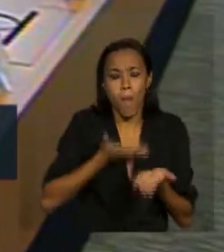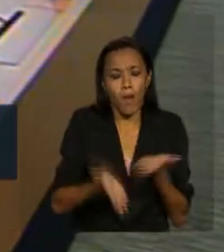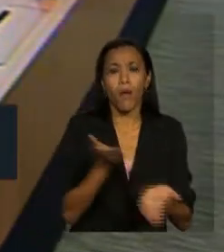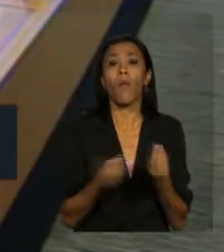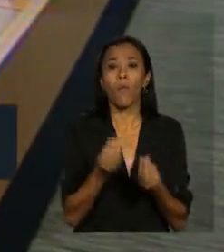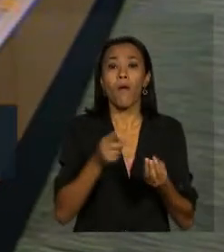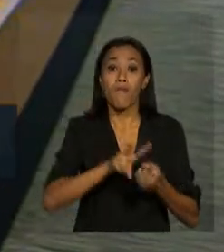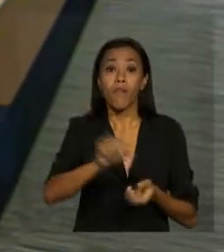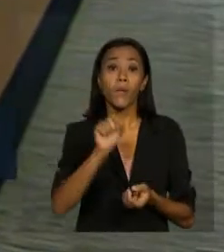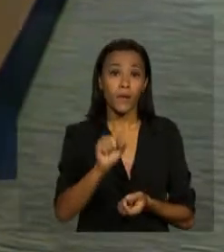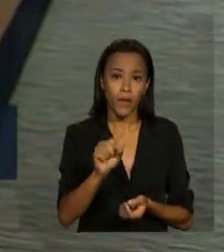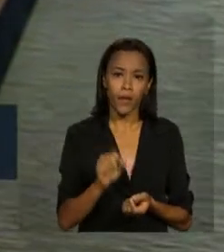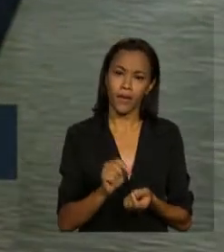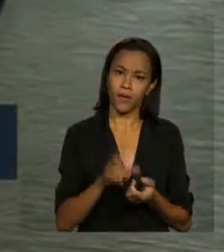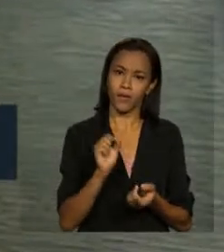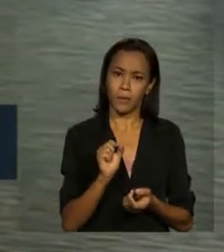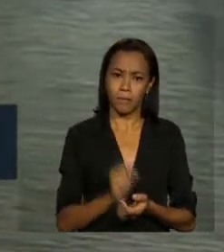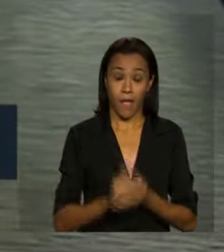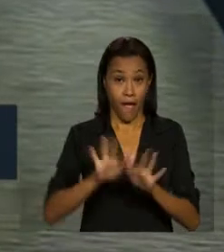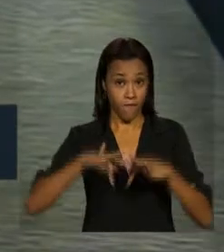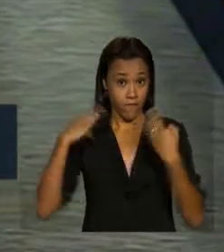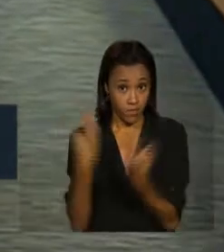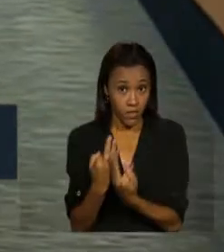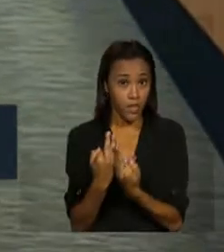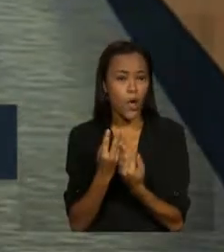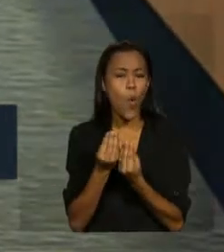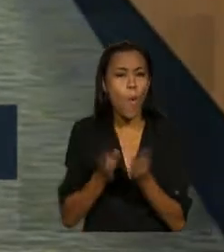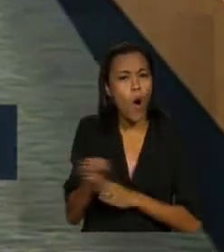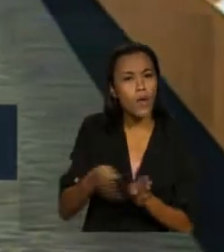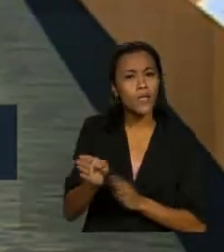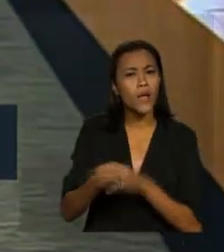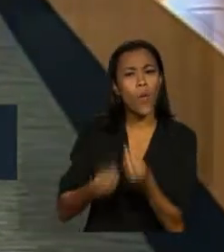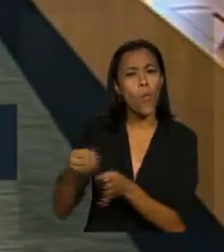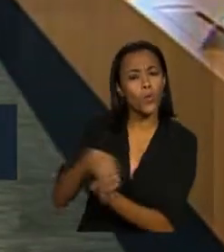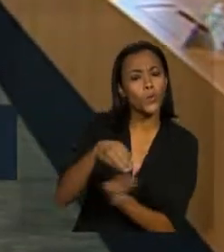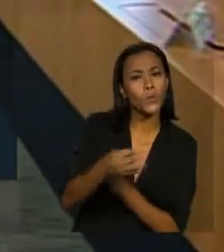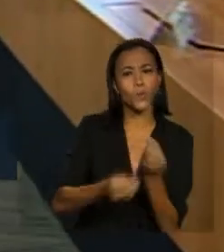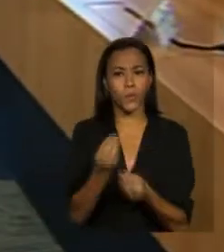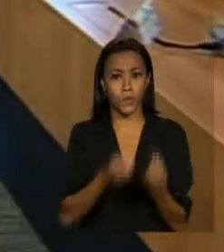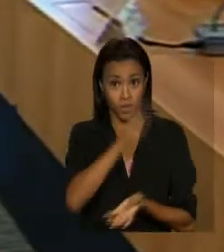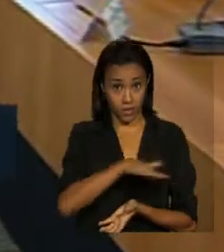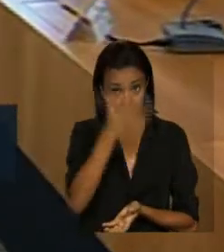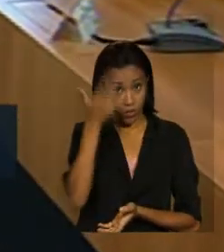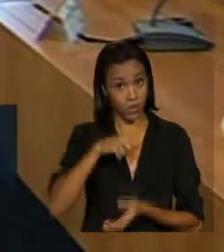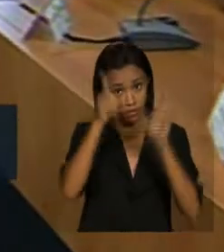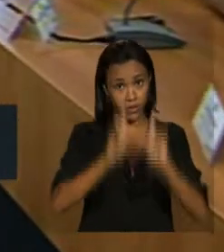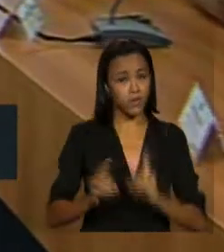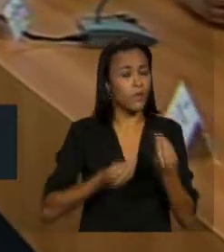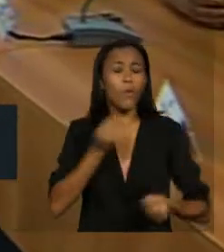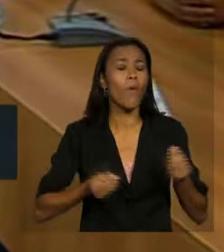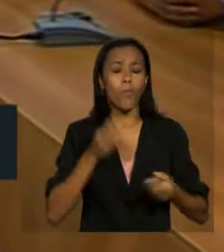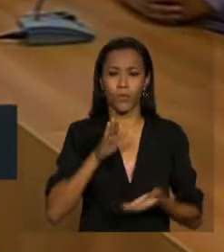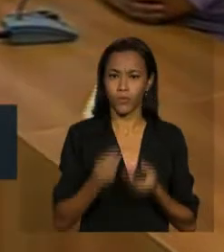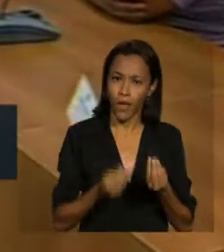no sentido de respaldar a família nos cuidados, né, com essas pessoas, né? Ou